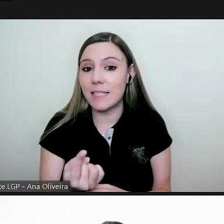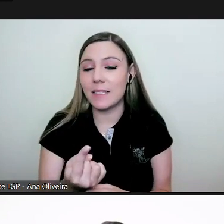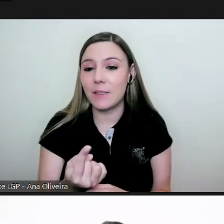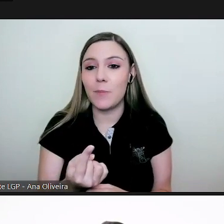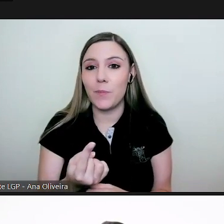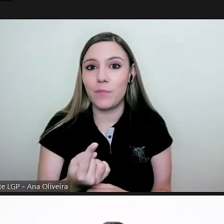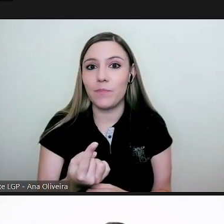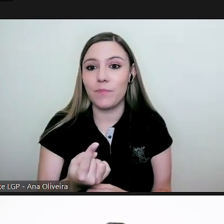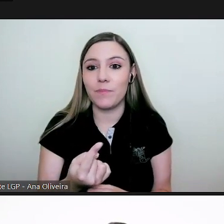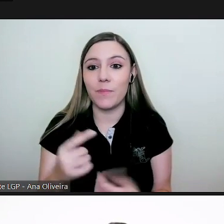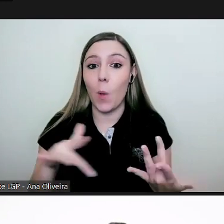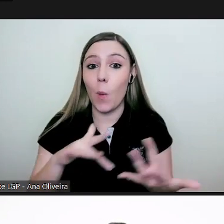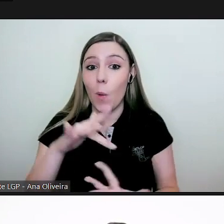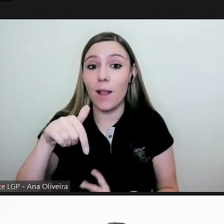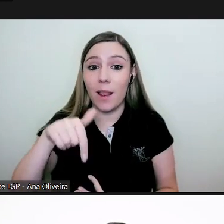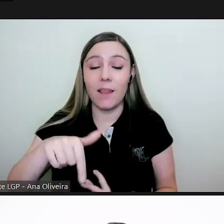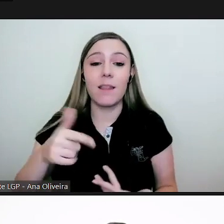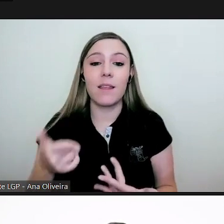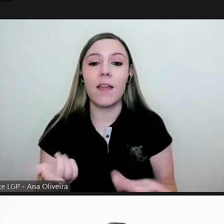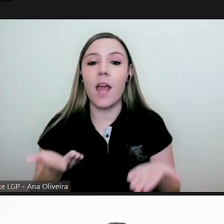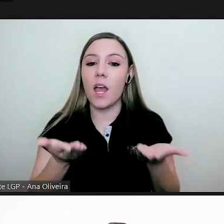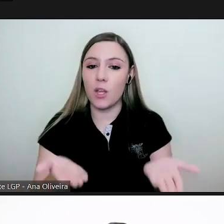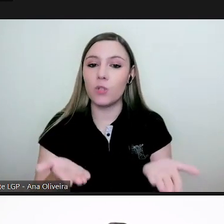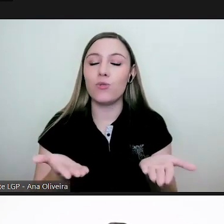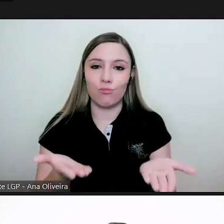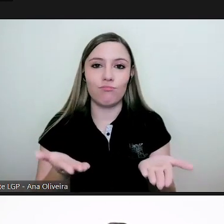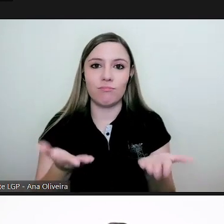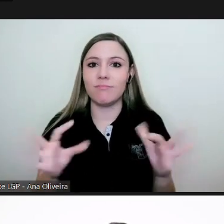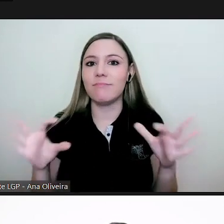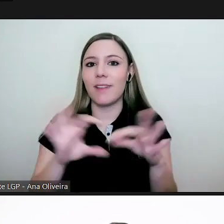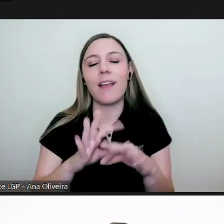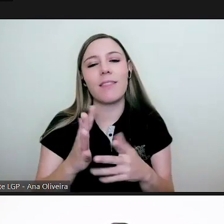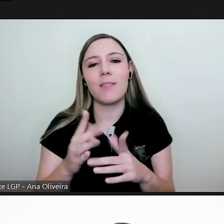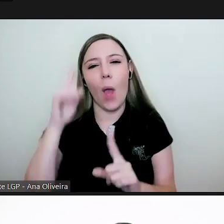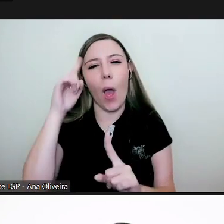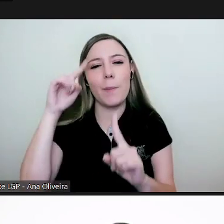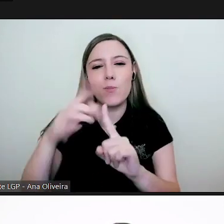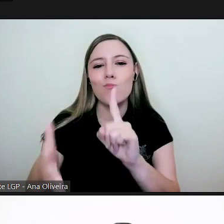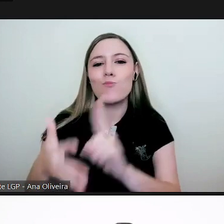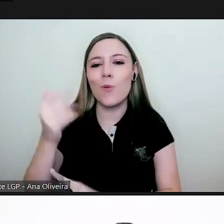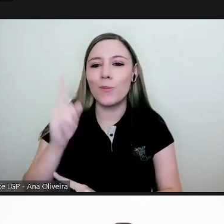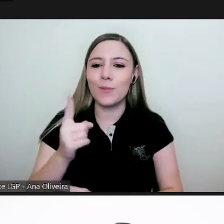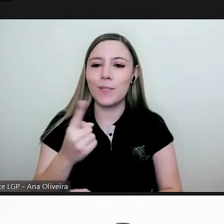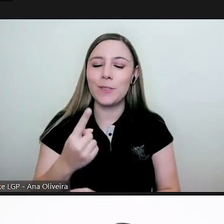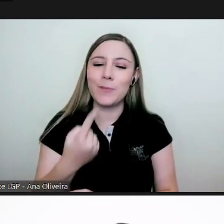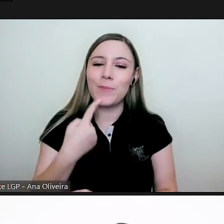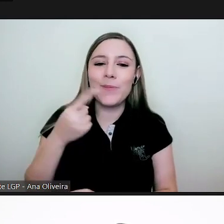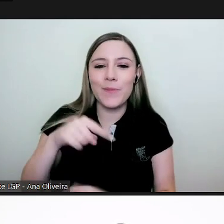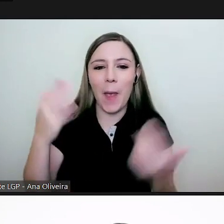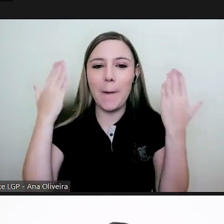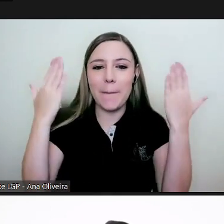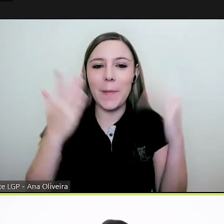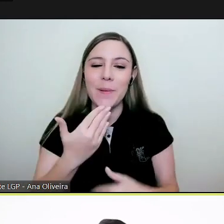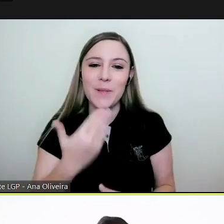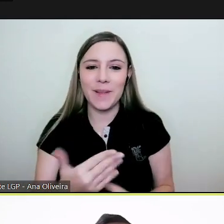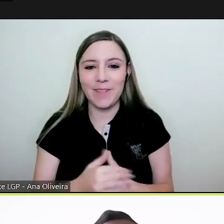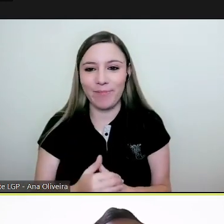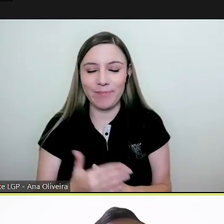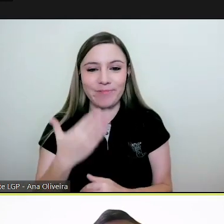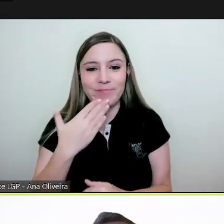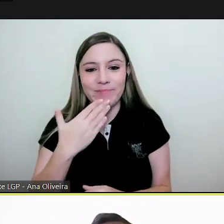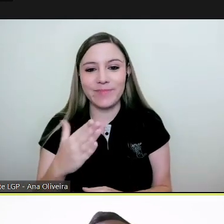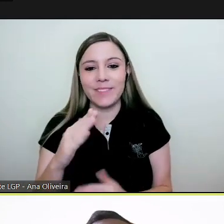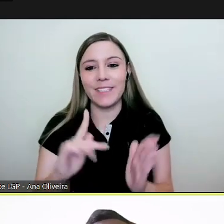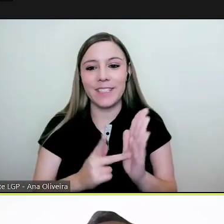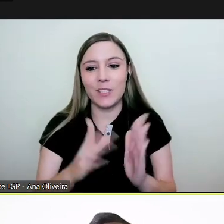esta sessão ajuda na prossecução desse objetivo. Por isso, mais uma vez, parabéns e obrigado. Muito obrigado,